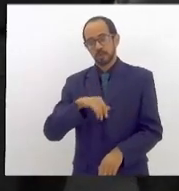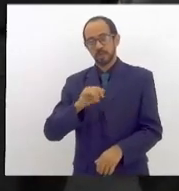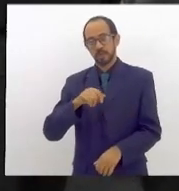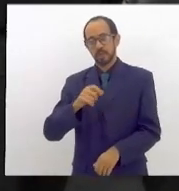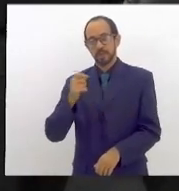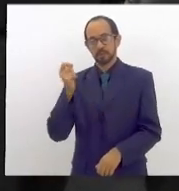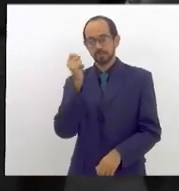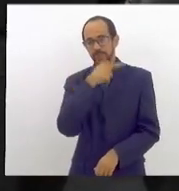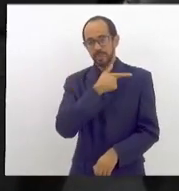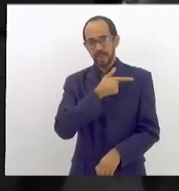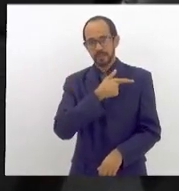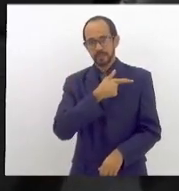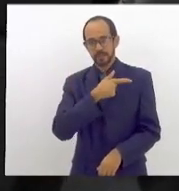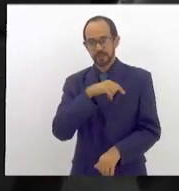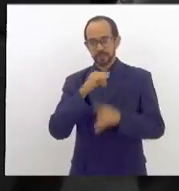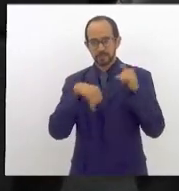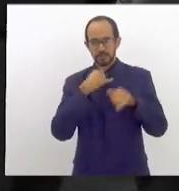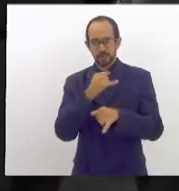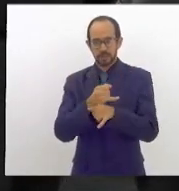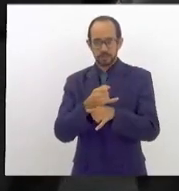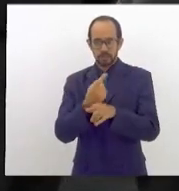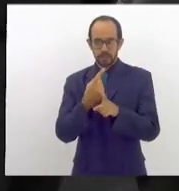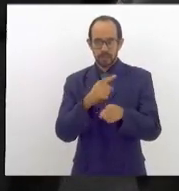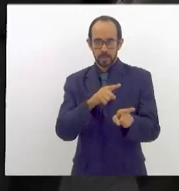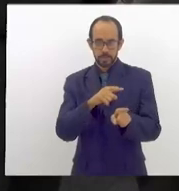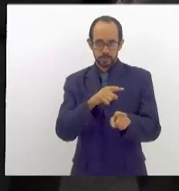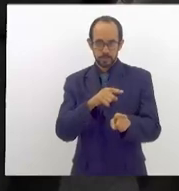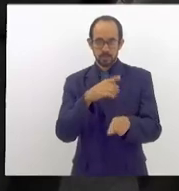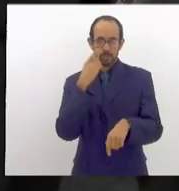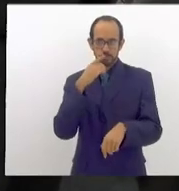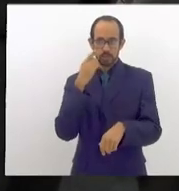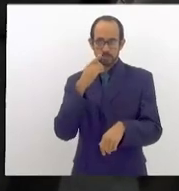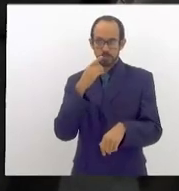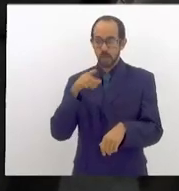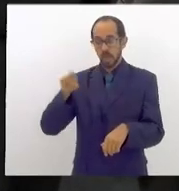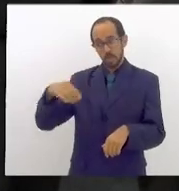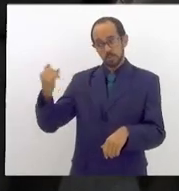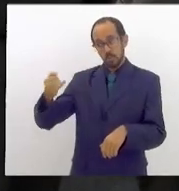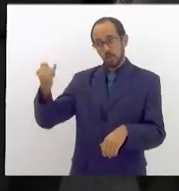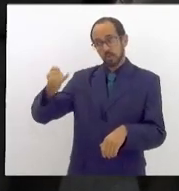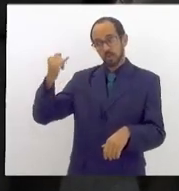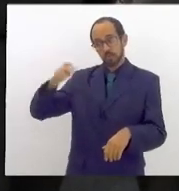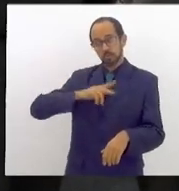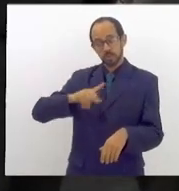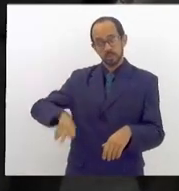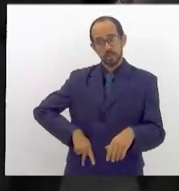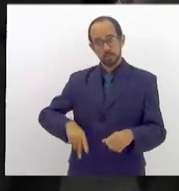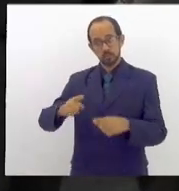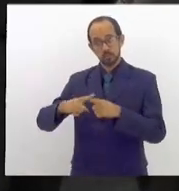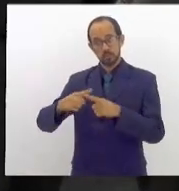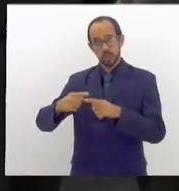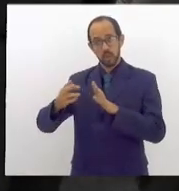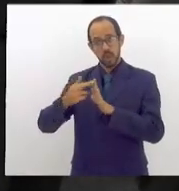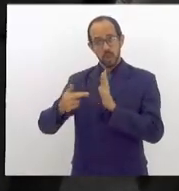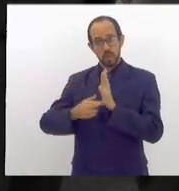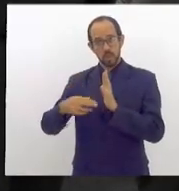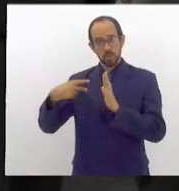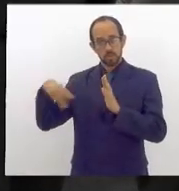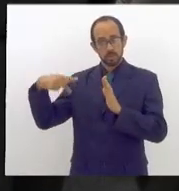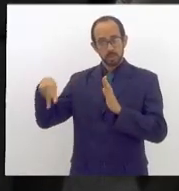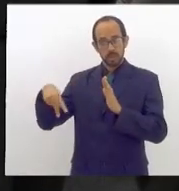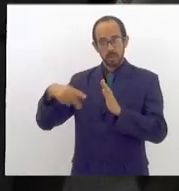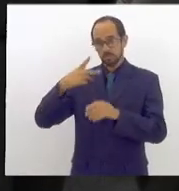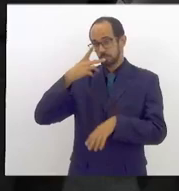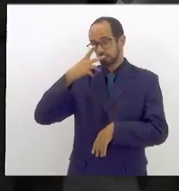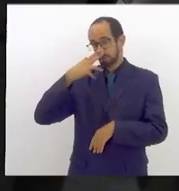atacando os deputados vamos votar Presidente mas é importante é relevante isso porque o relatório do deputado Alexandre Freitas era muito parecido